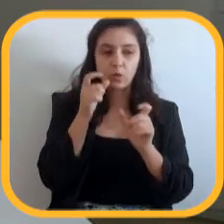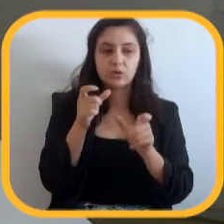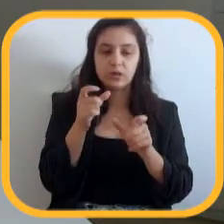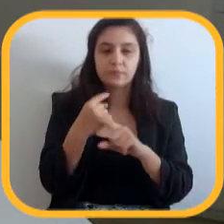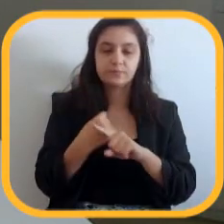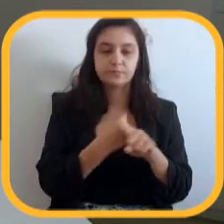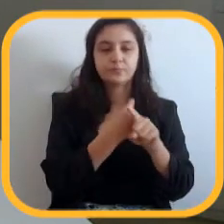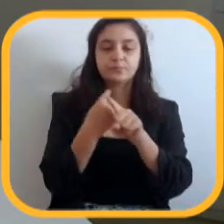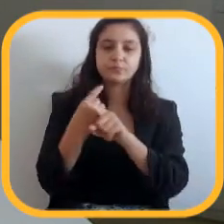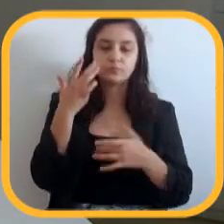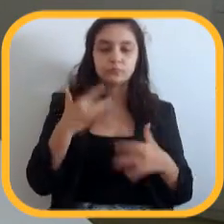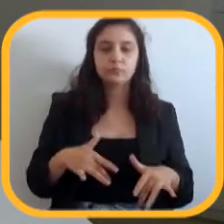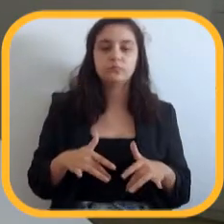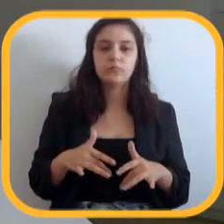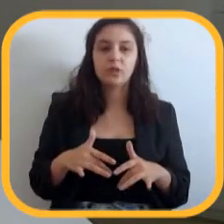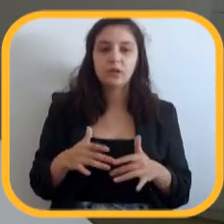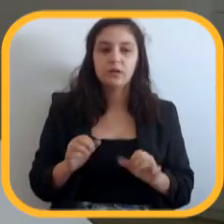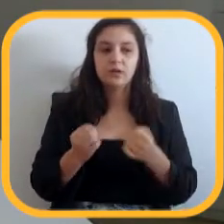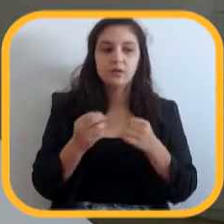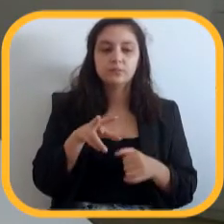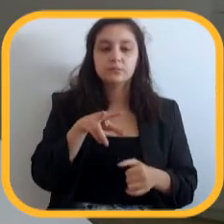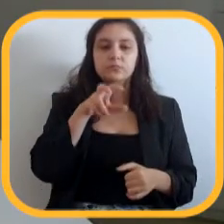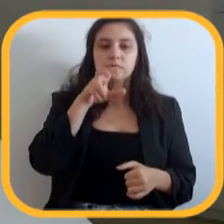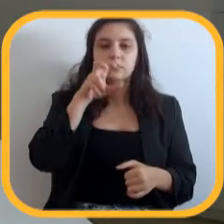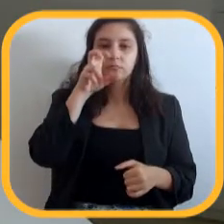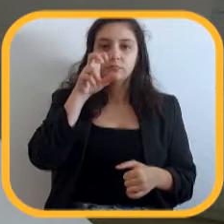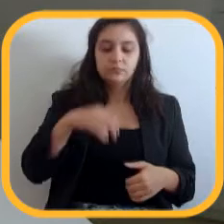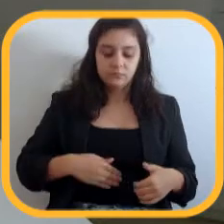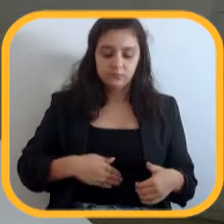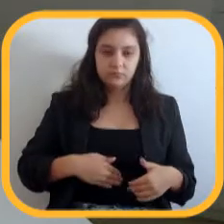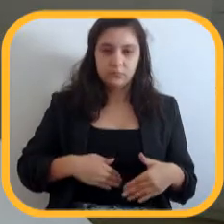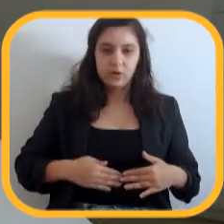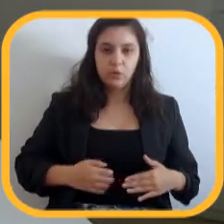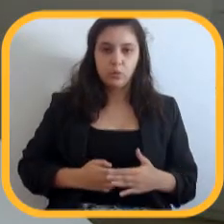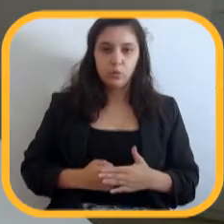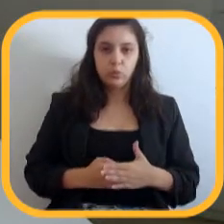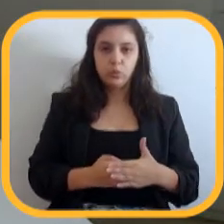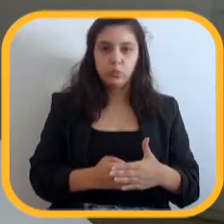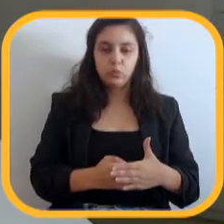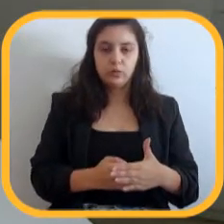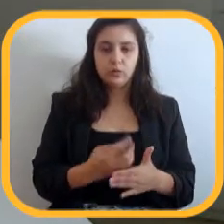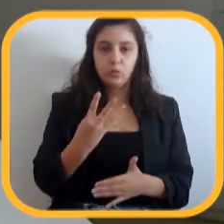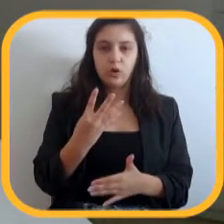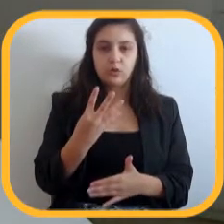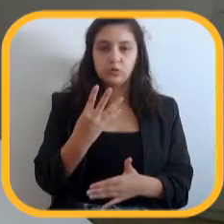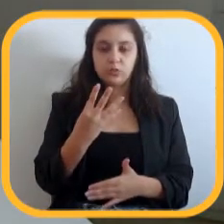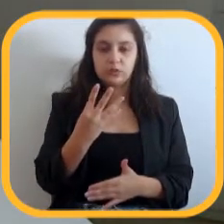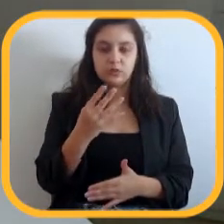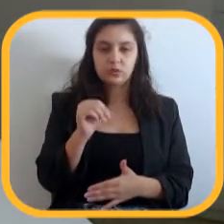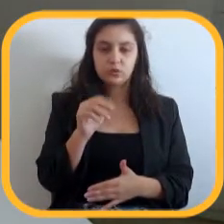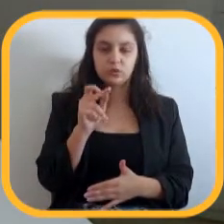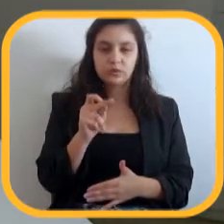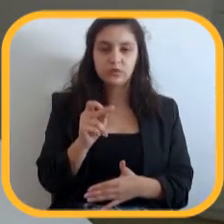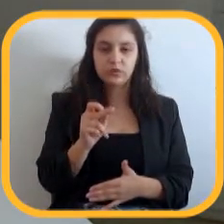a controlar os sintomas da ansiedade. Consiste em inspirar o ar, empurrar a zona abdominal, reter durante 4 segundos